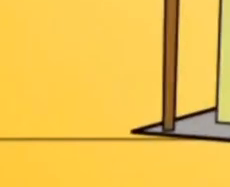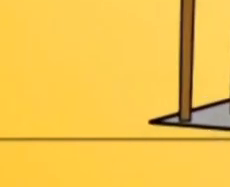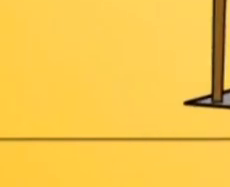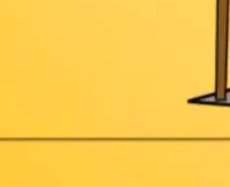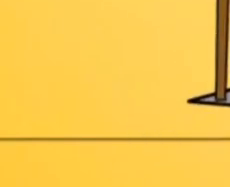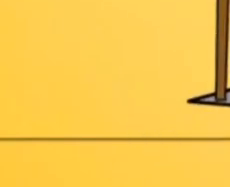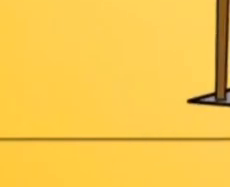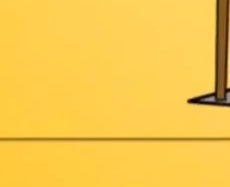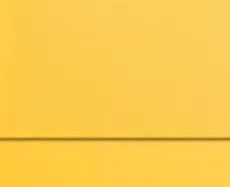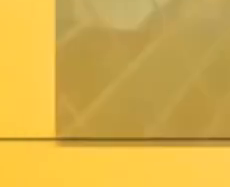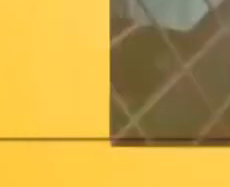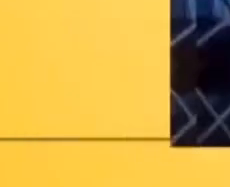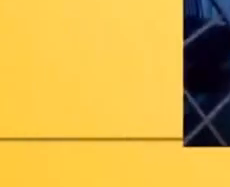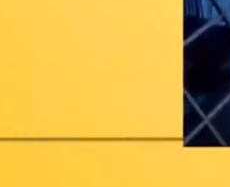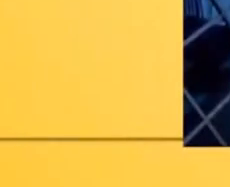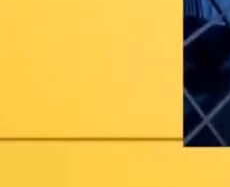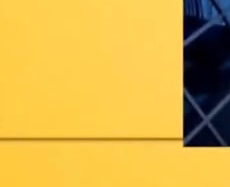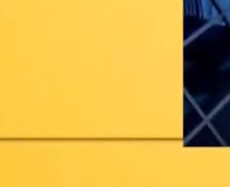mansion, villa,